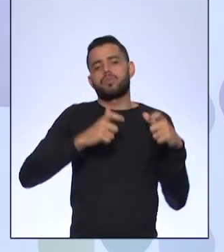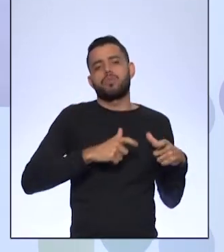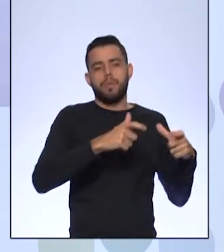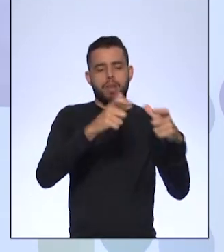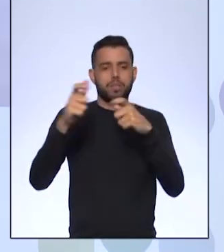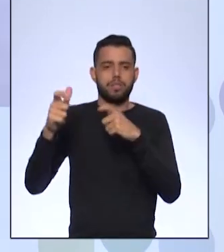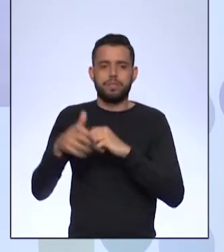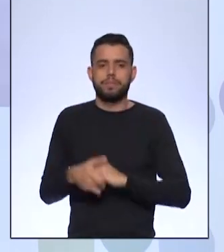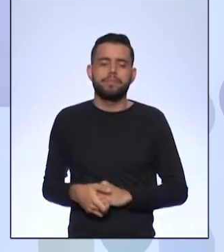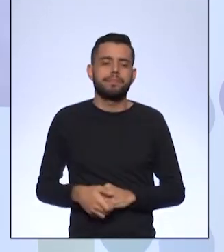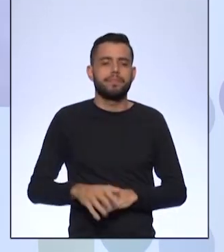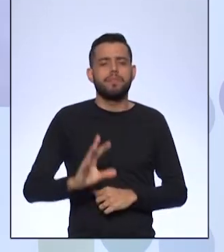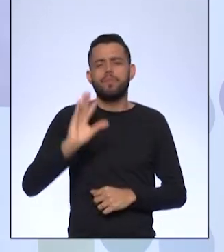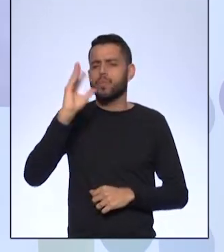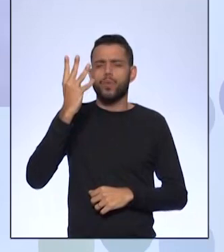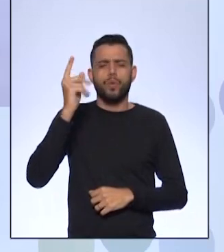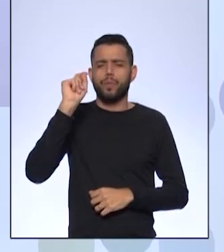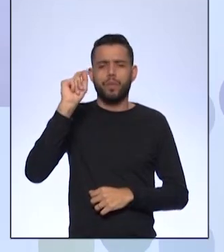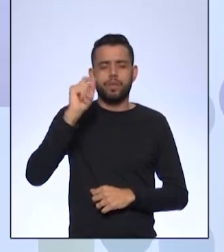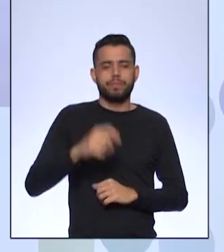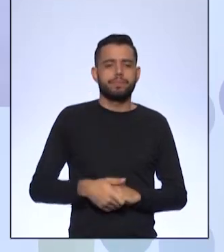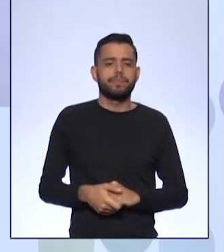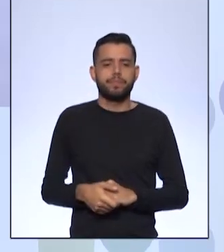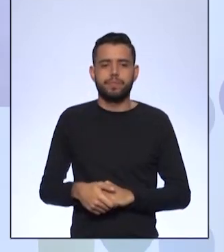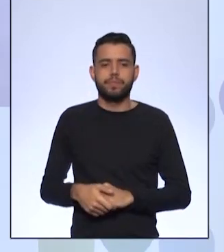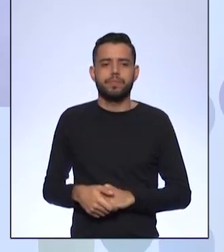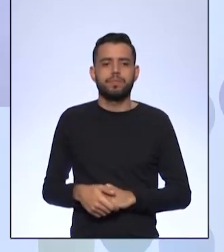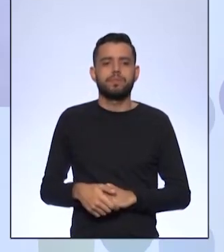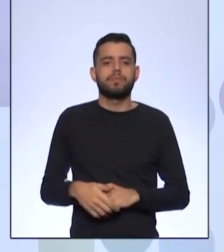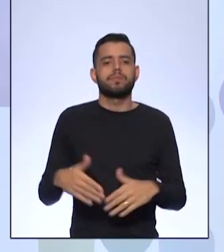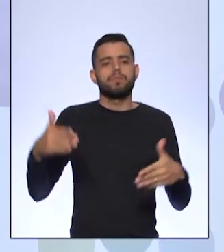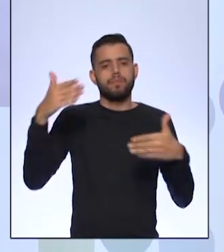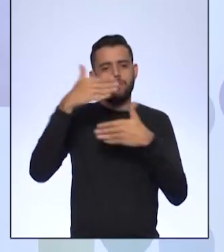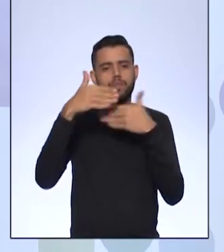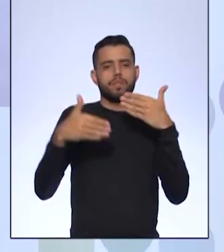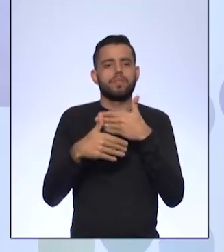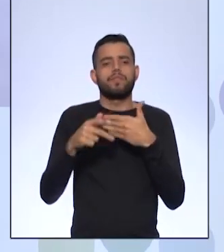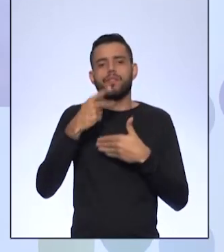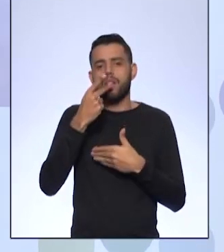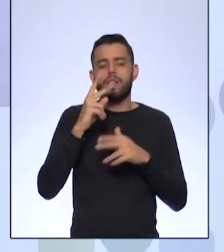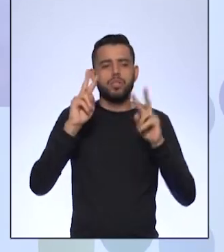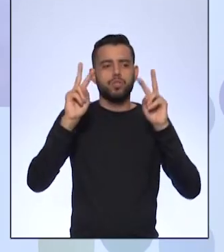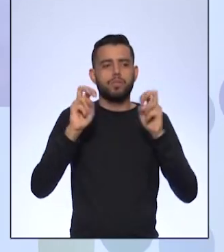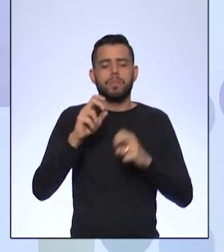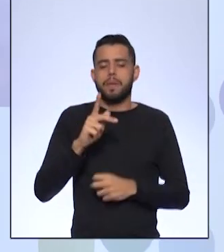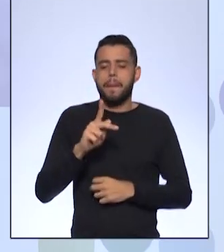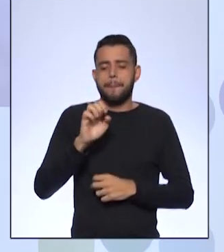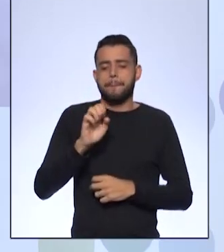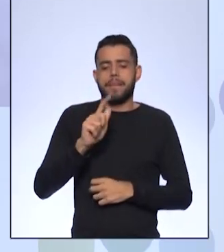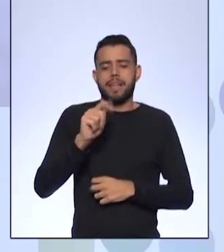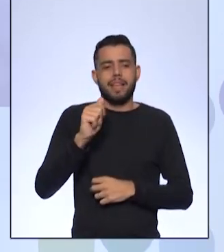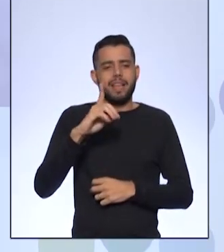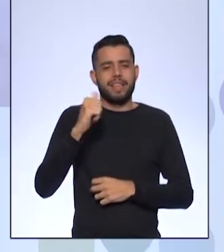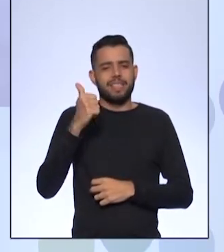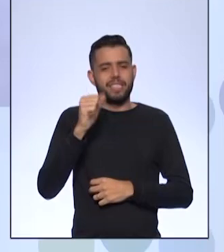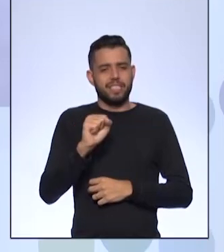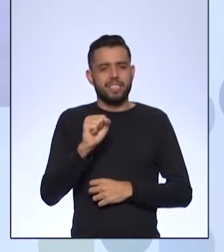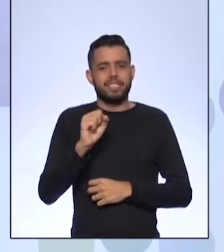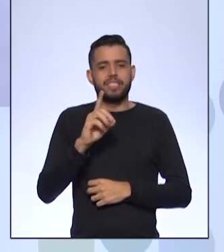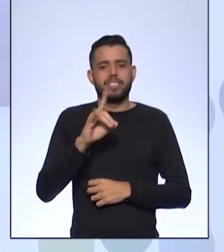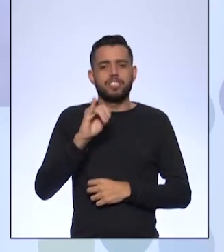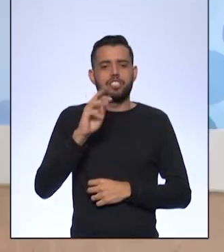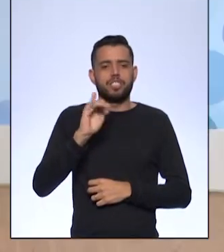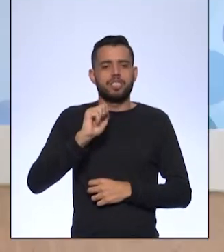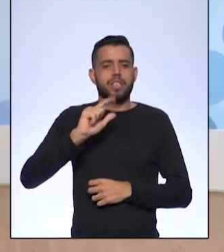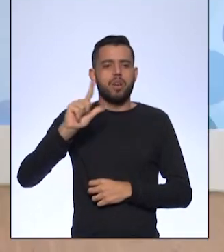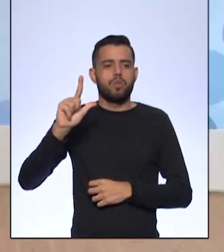que acontece? Eu trouxe aqui, na verdade, 2 slides para falar sobre pegadas digitais. Se vocês já sabem o que são pegadas digitais,